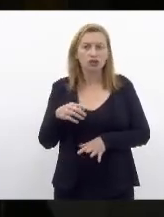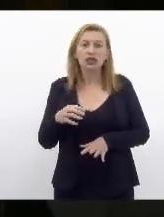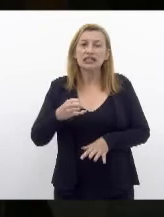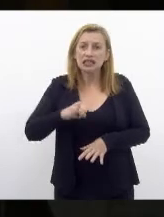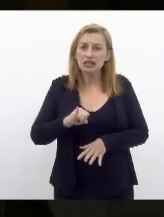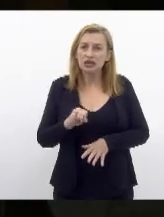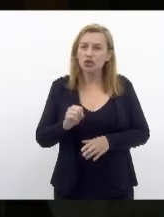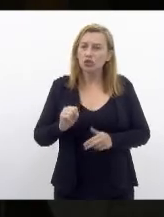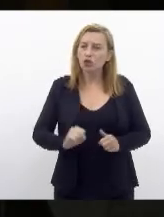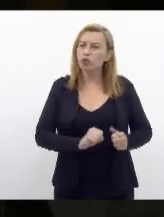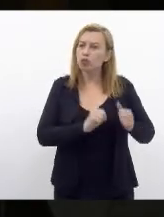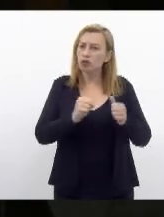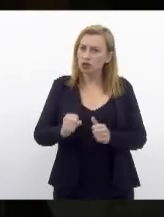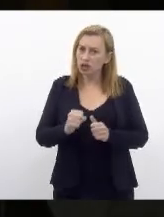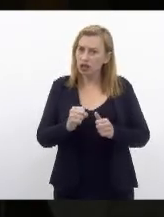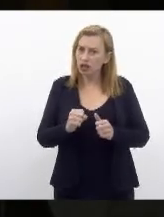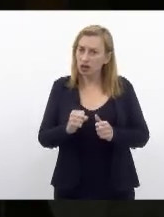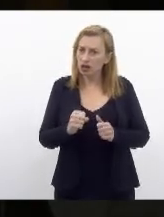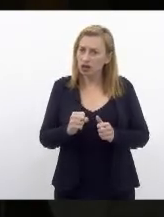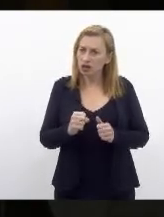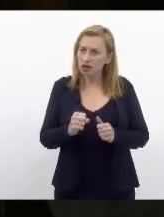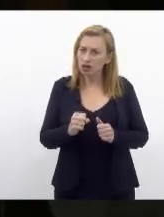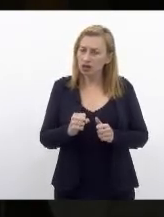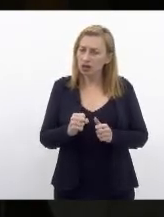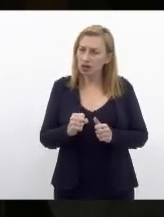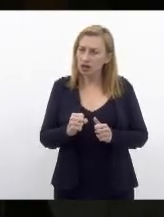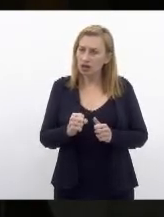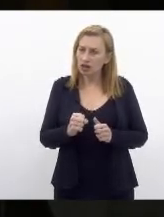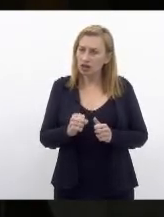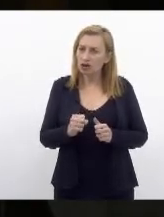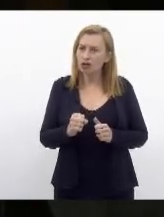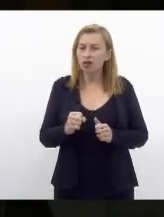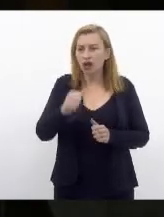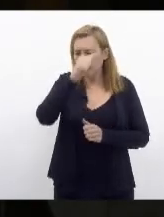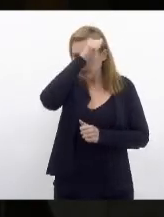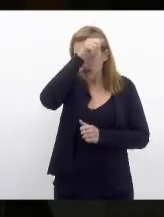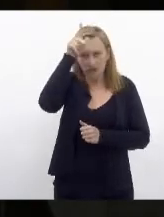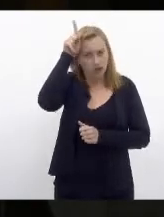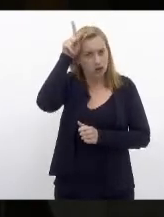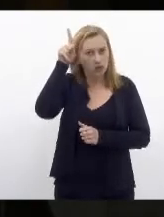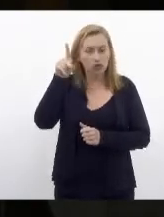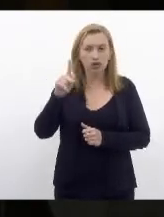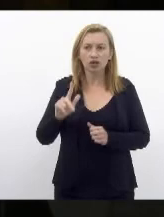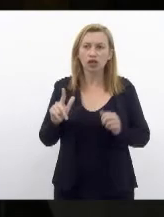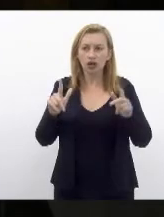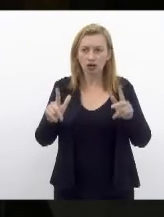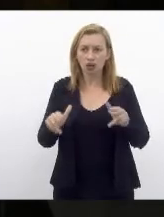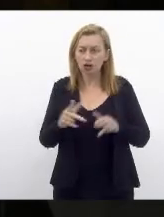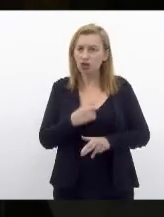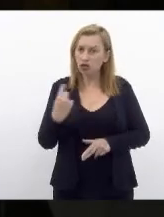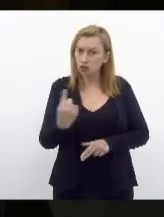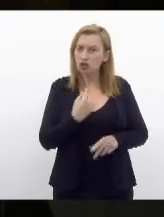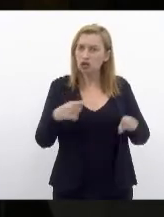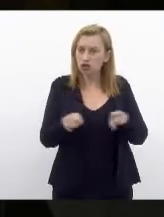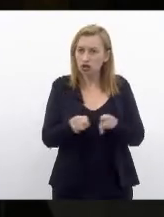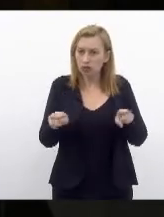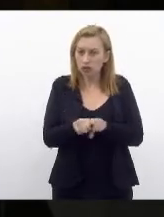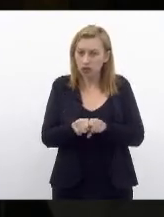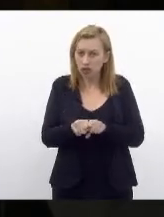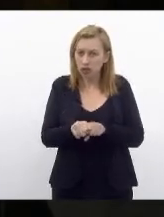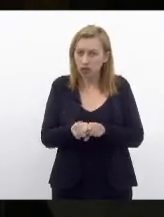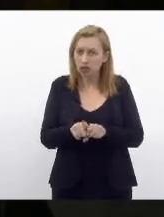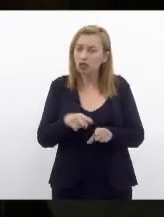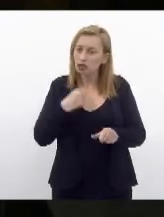poder constituído, que é uma prefeitura, da mesma forma que nós também somos poderes